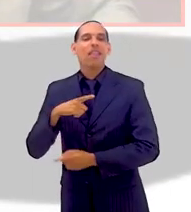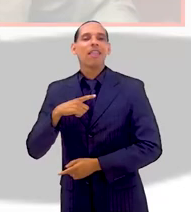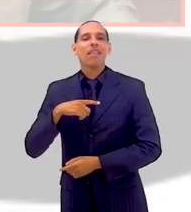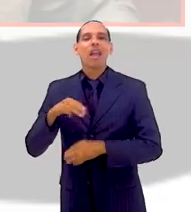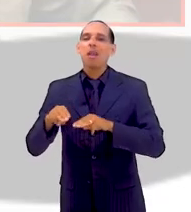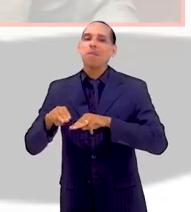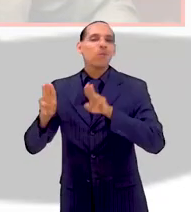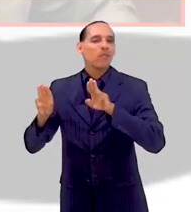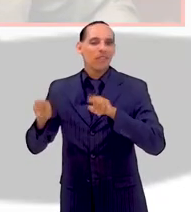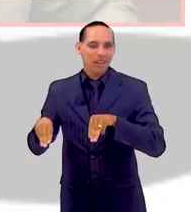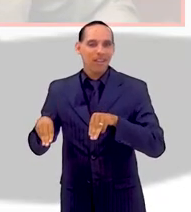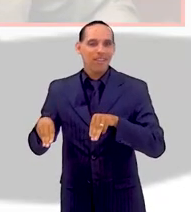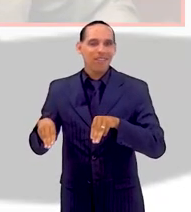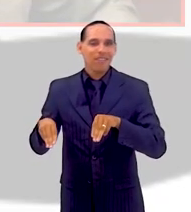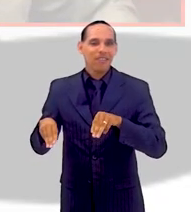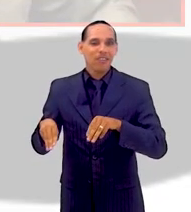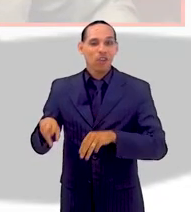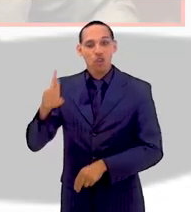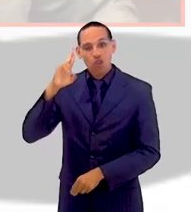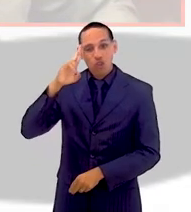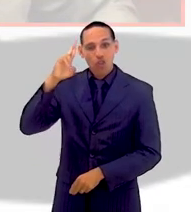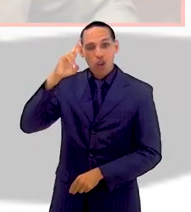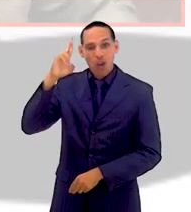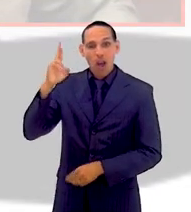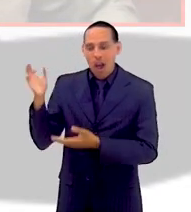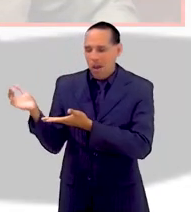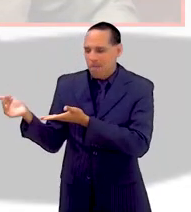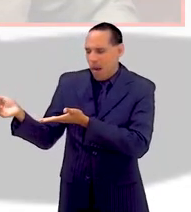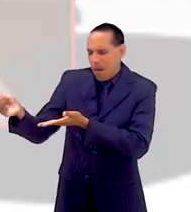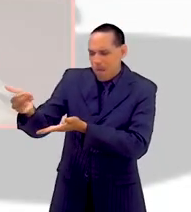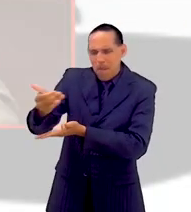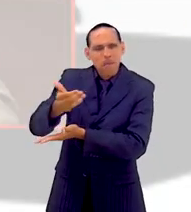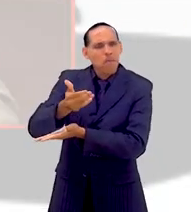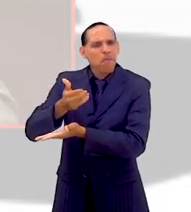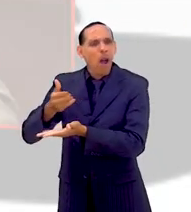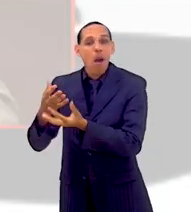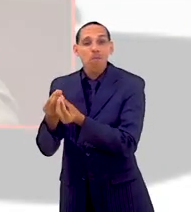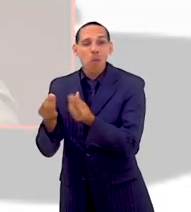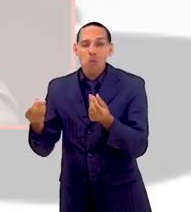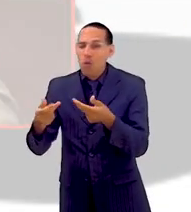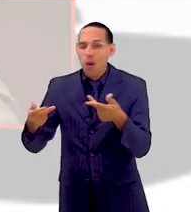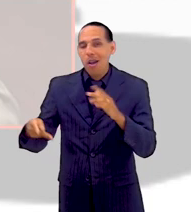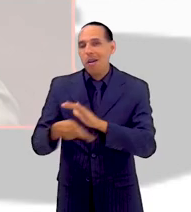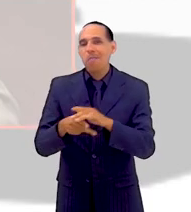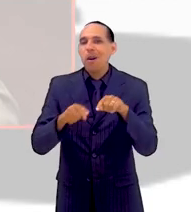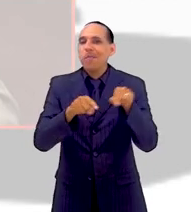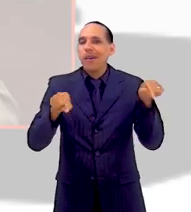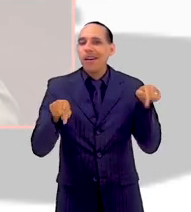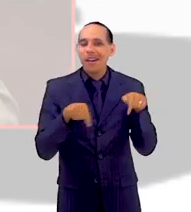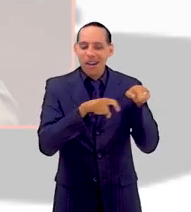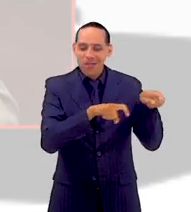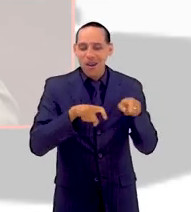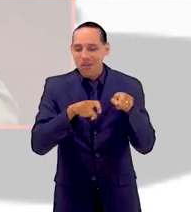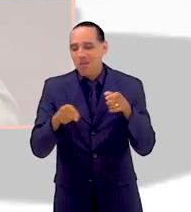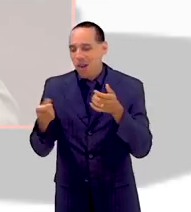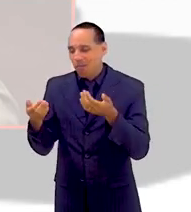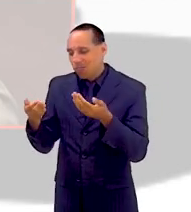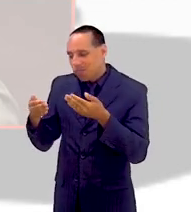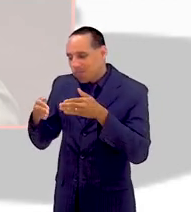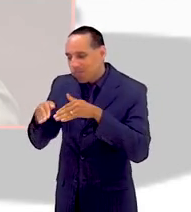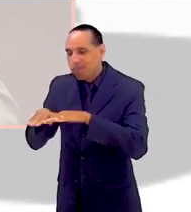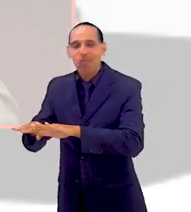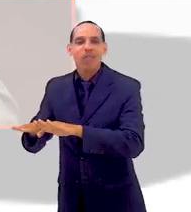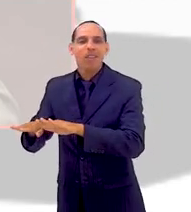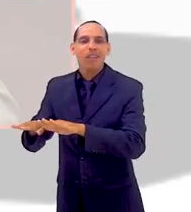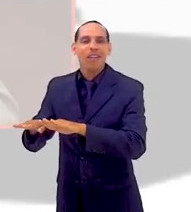um dono de estabelecimento ali, que reuniu grande acervo das fazendas locais e